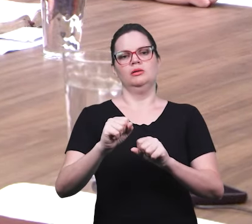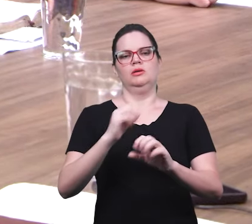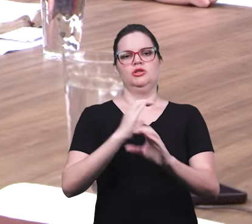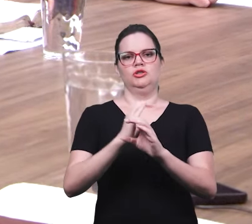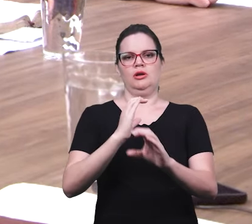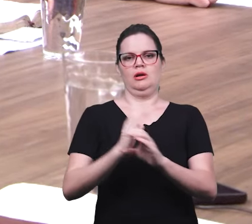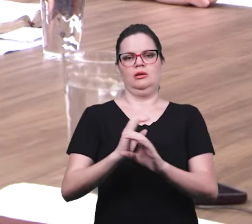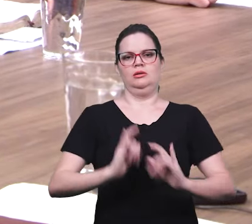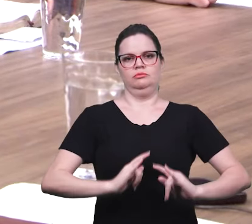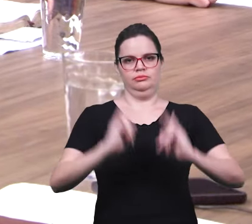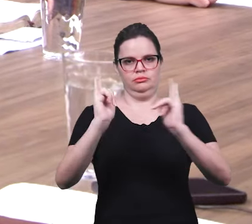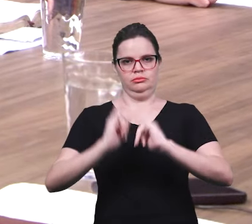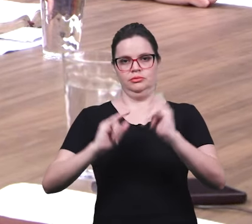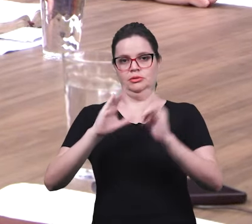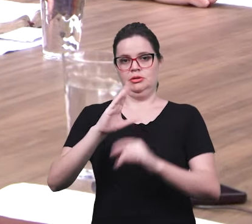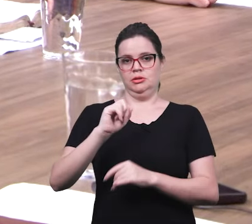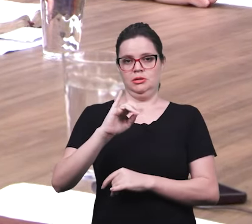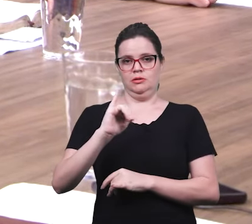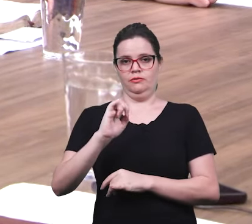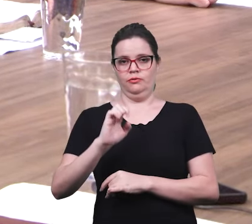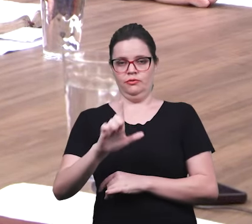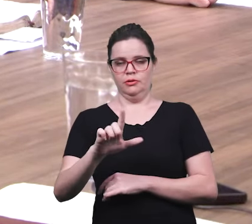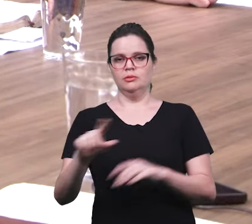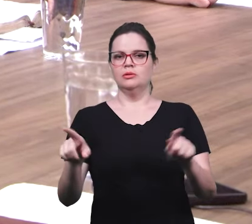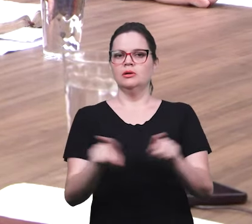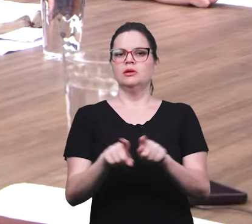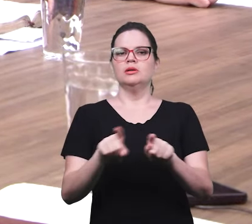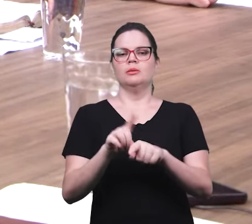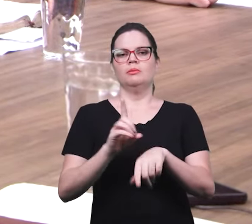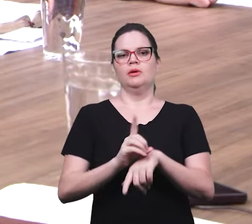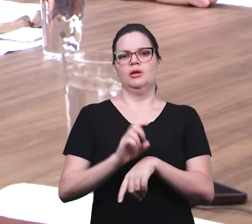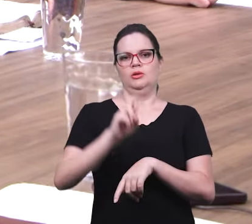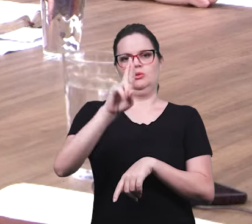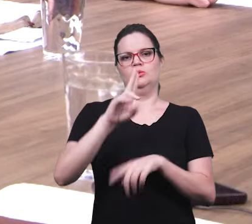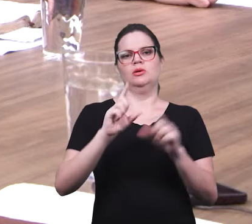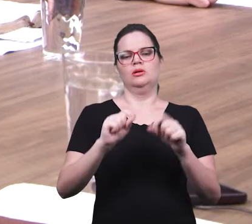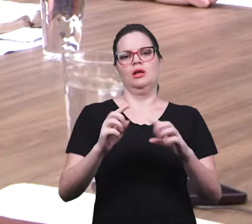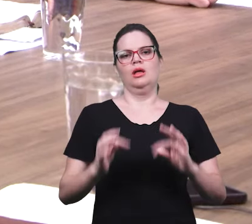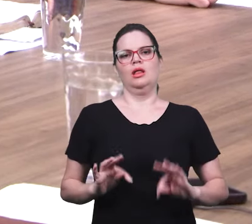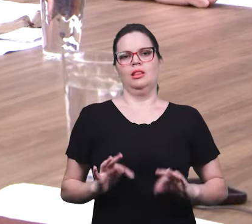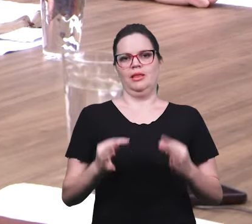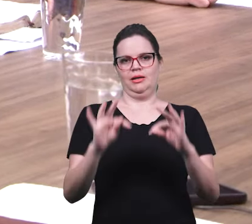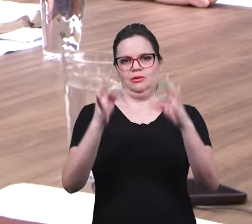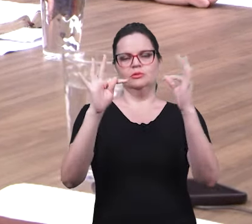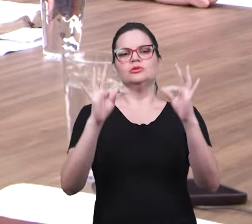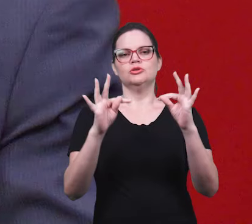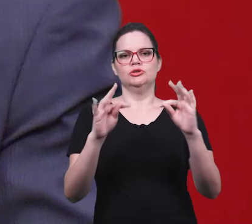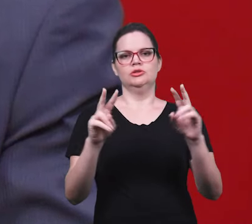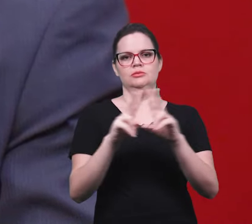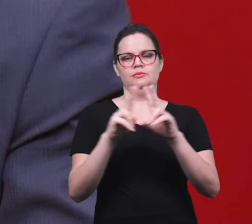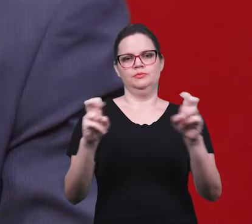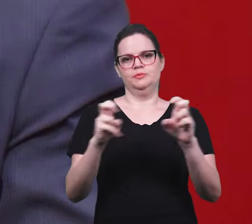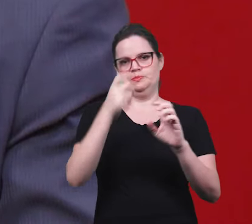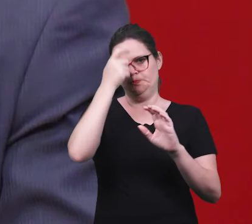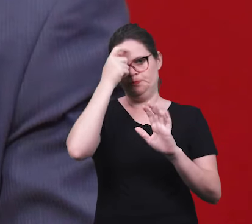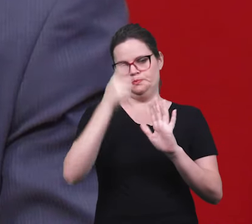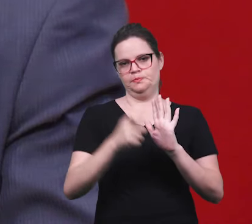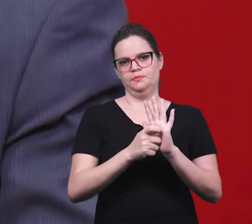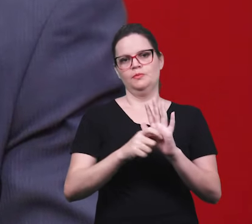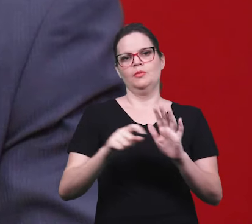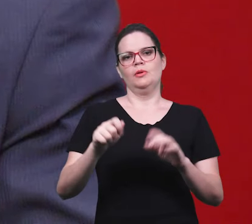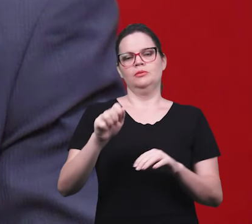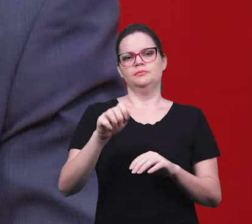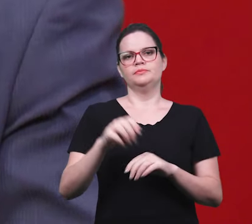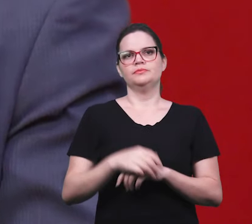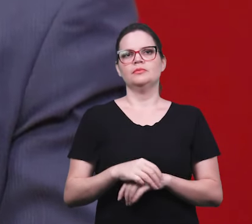Geociências Aplicadas e doutorado em Ciências e Tecnologias Espaciais pelo ITA. Também é professor da pós-graduação